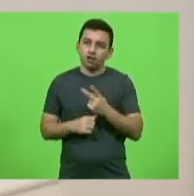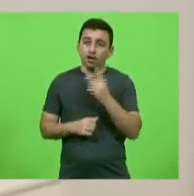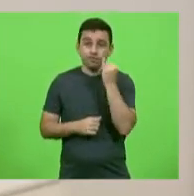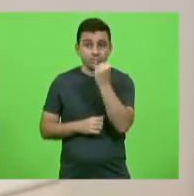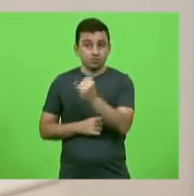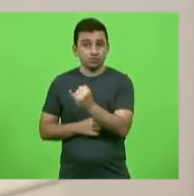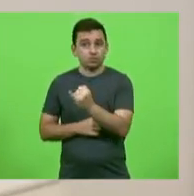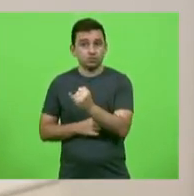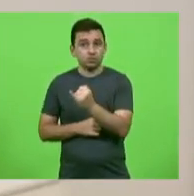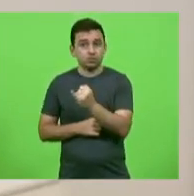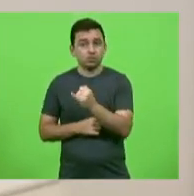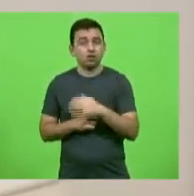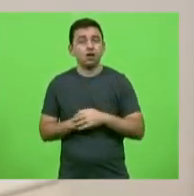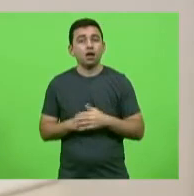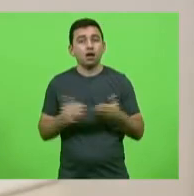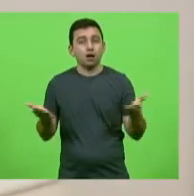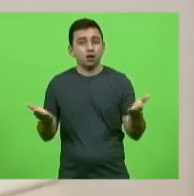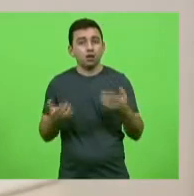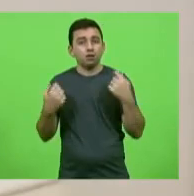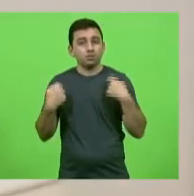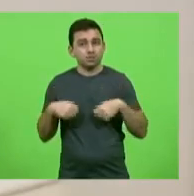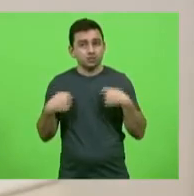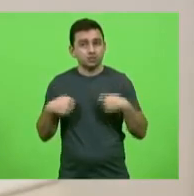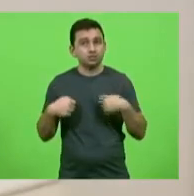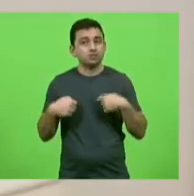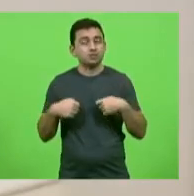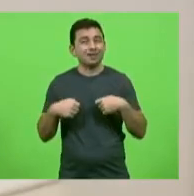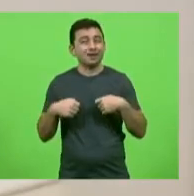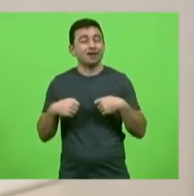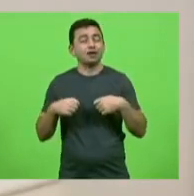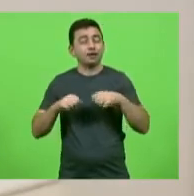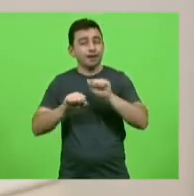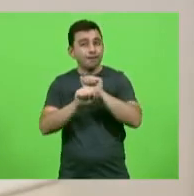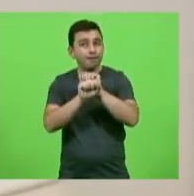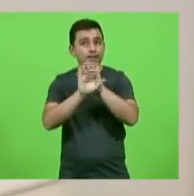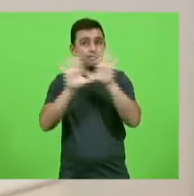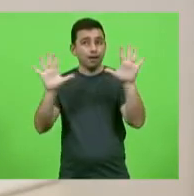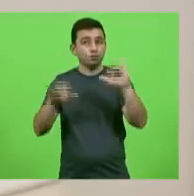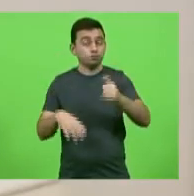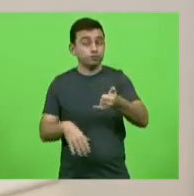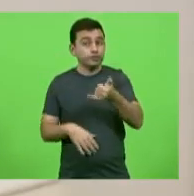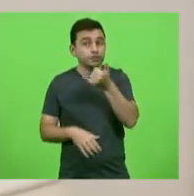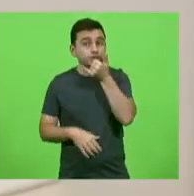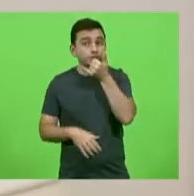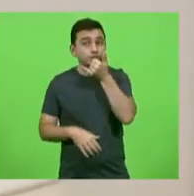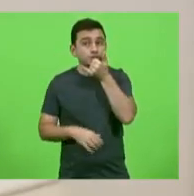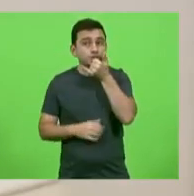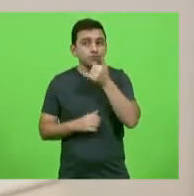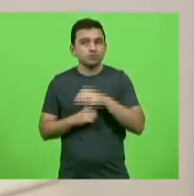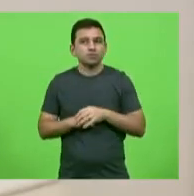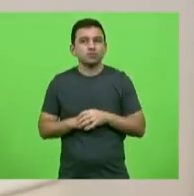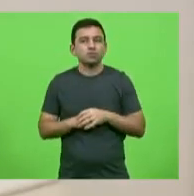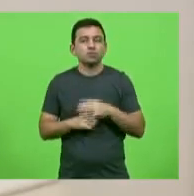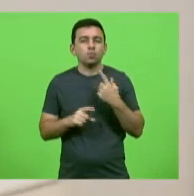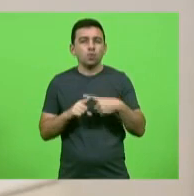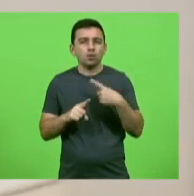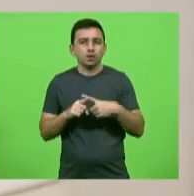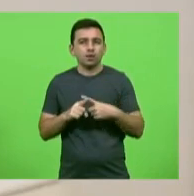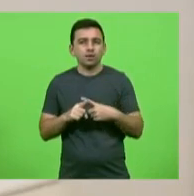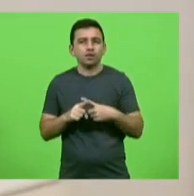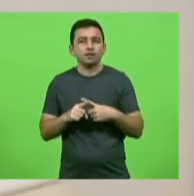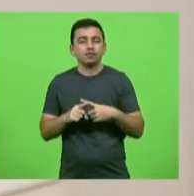que essa situação deveria ficar muito bem caracterizada, justificada, a ponto de ficar claro que realmente só havia